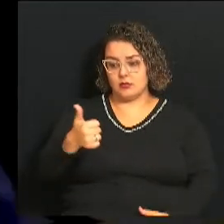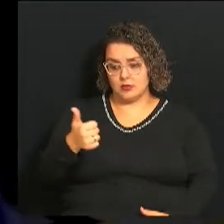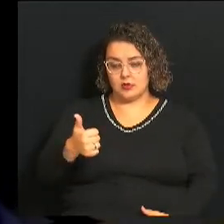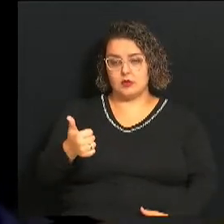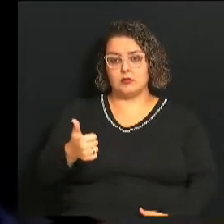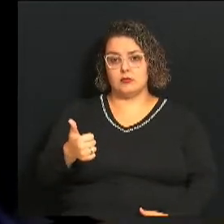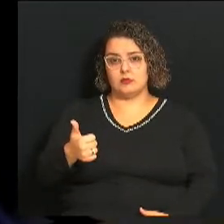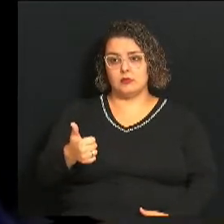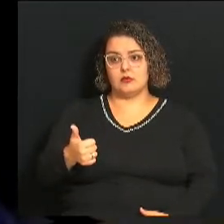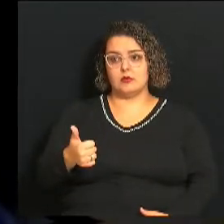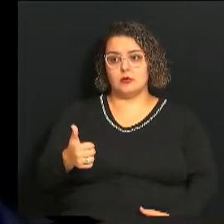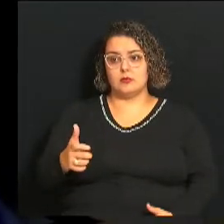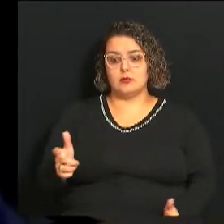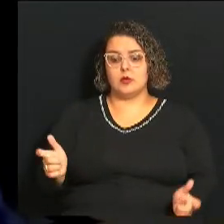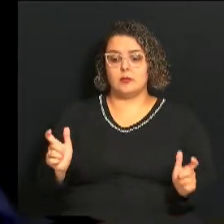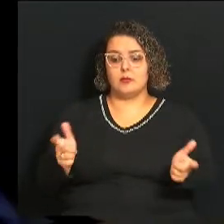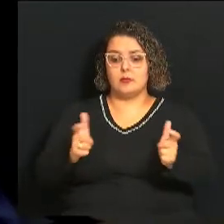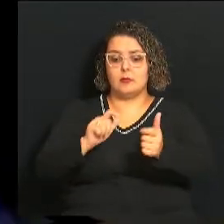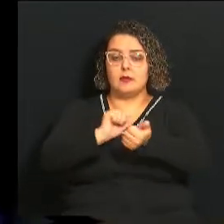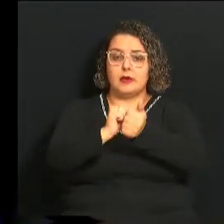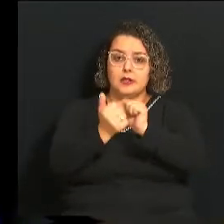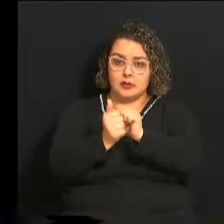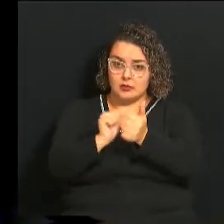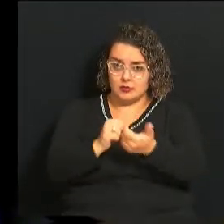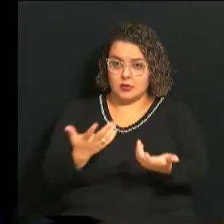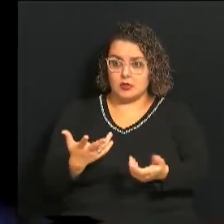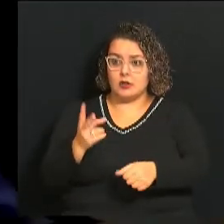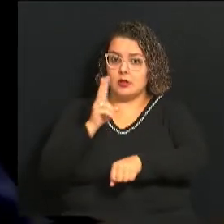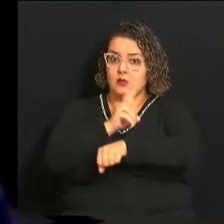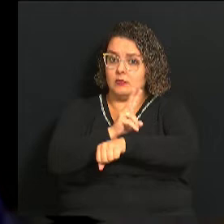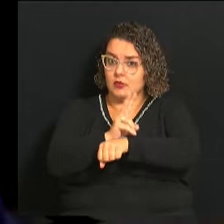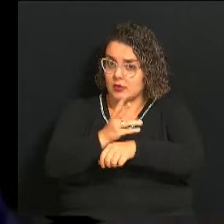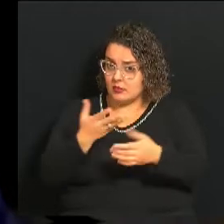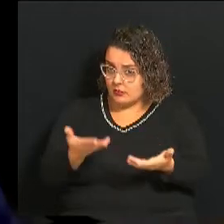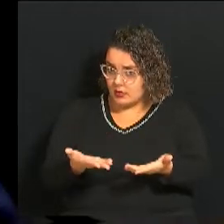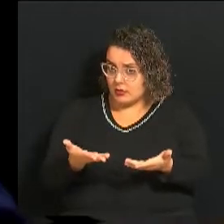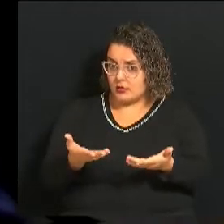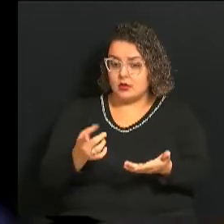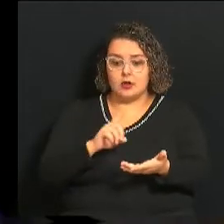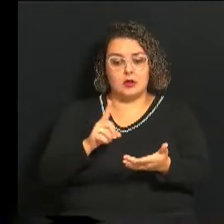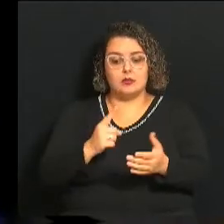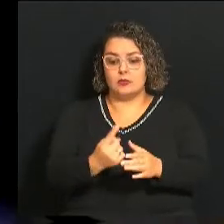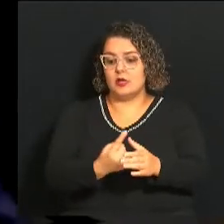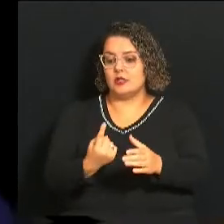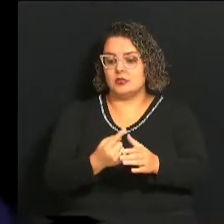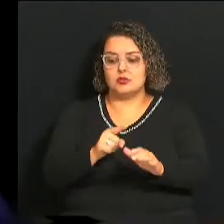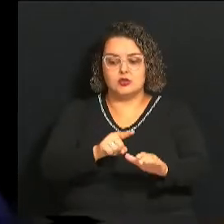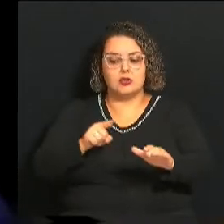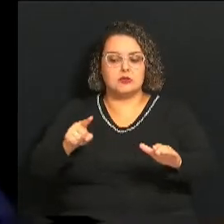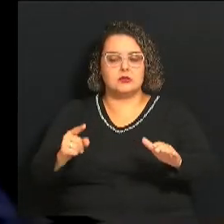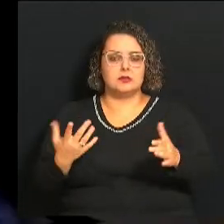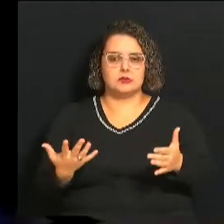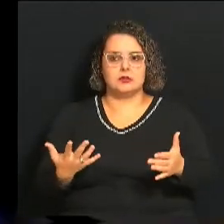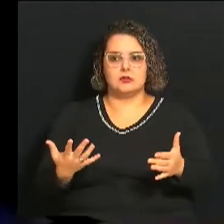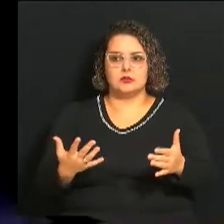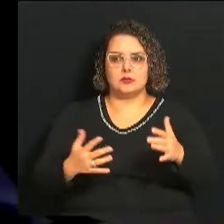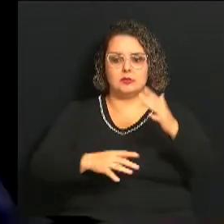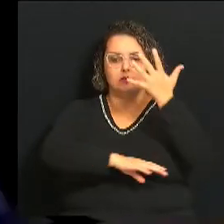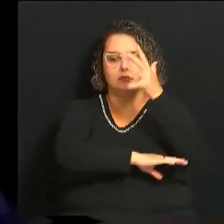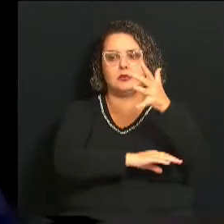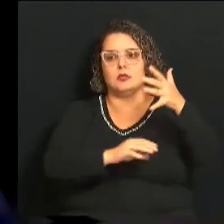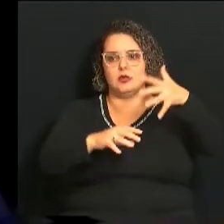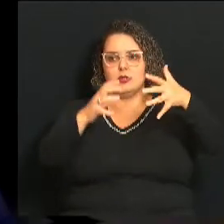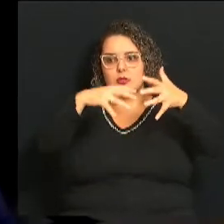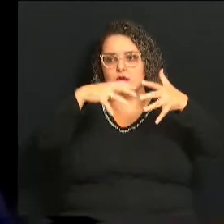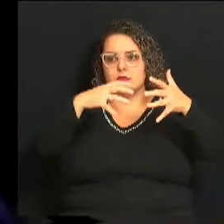rede compacta, né, ela é uma rede protegida, ela não é uma rede isolada. Então, se um galho ficar tocando e chover,